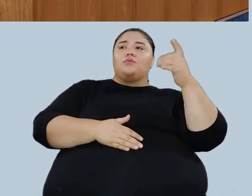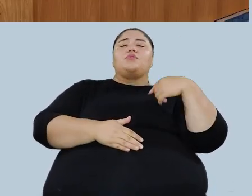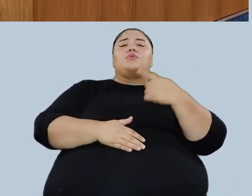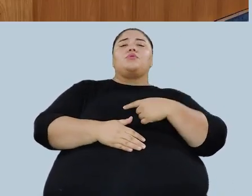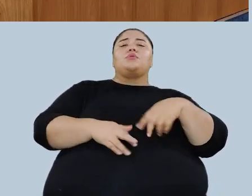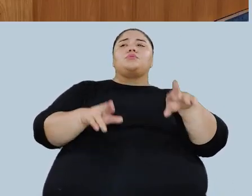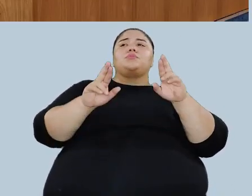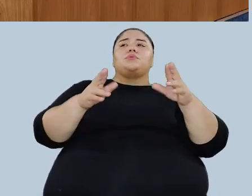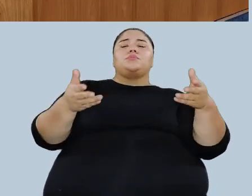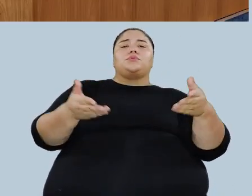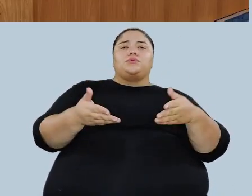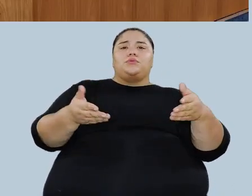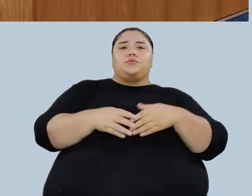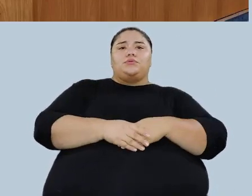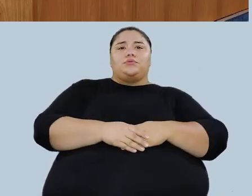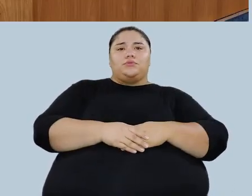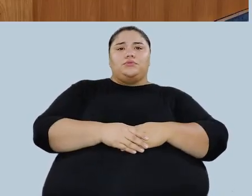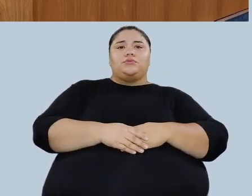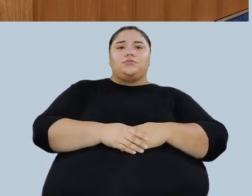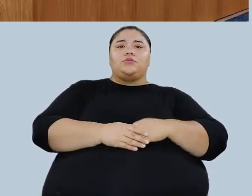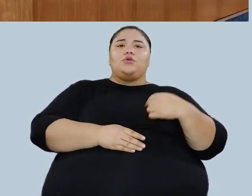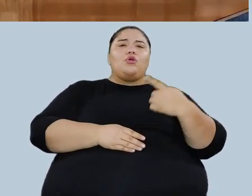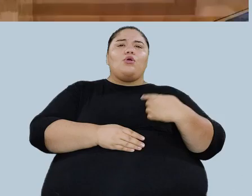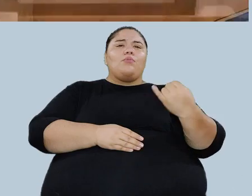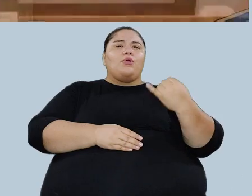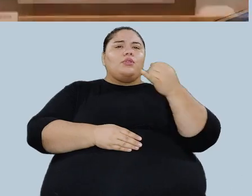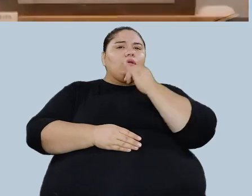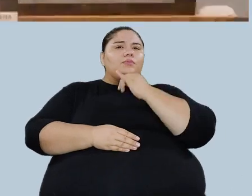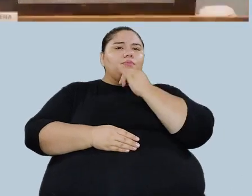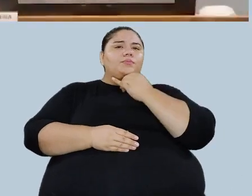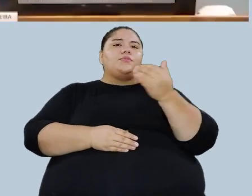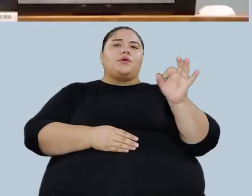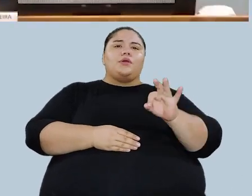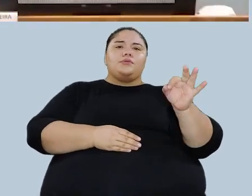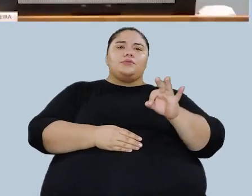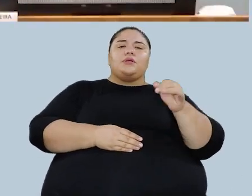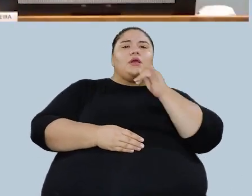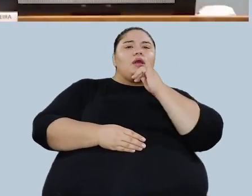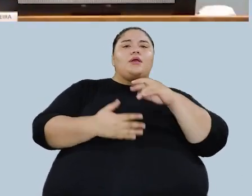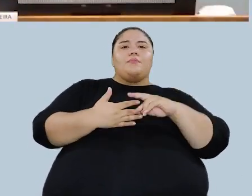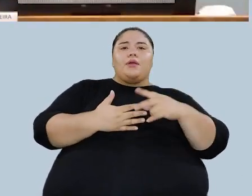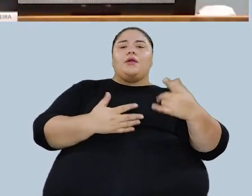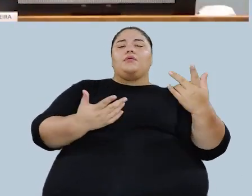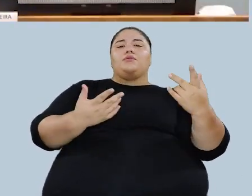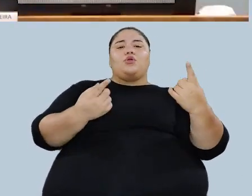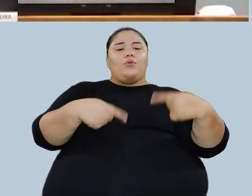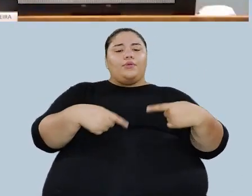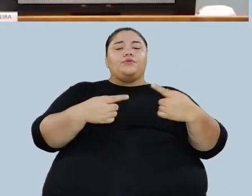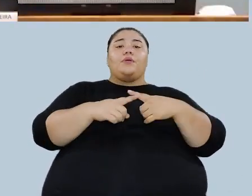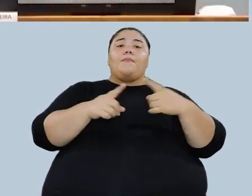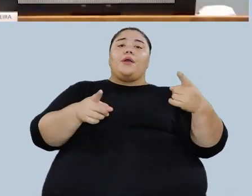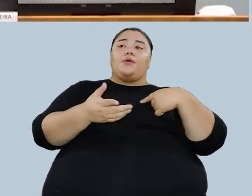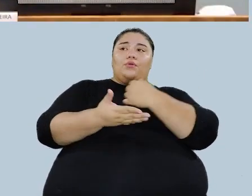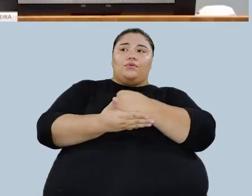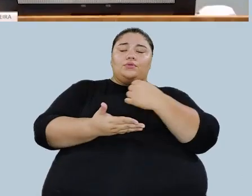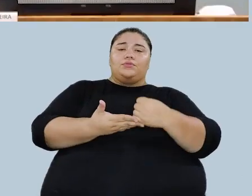o que nós esperamos aqui? Que nós não tenhamos essa alteração tão relevante no fluxo de caixa, esse impacto de competitividade, né? Mas